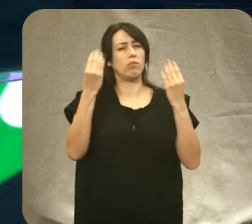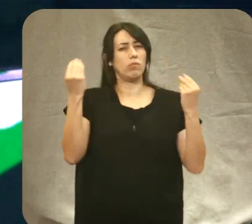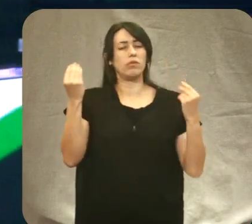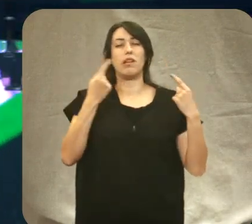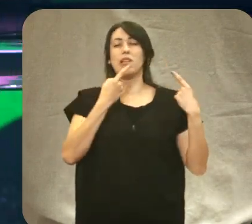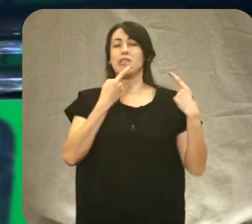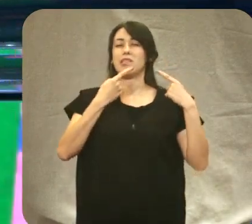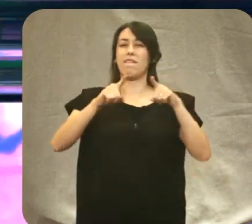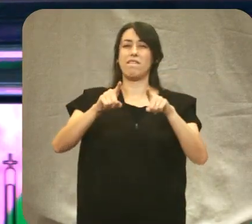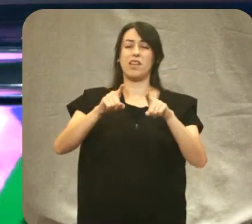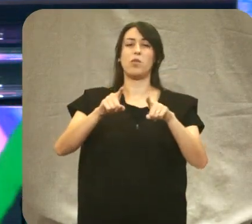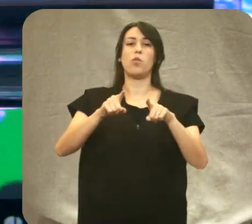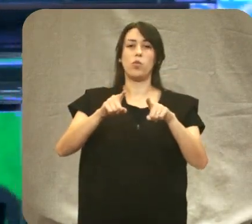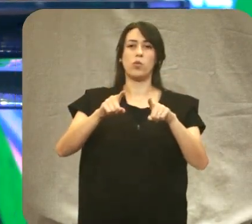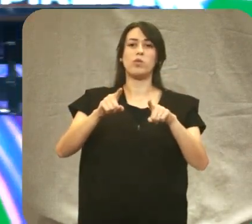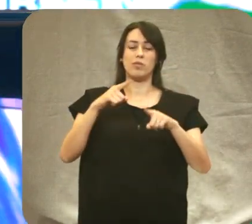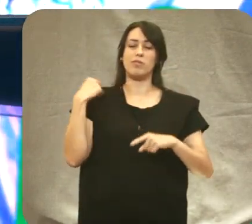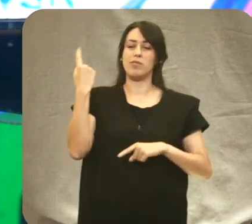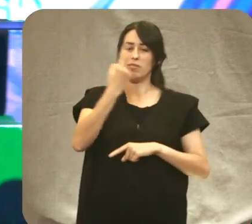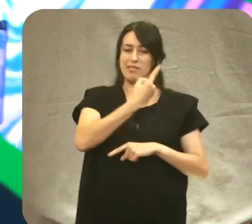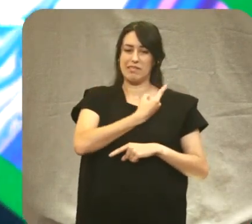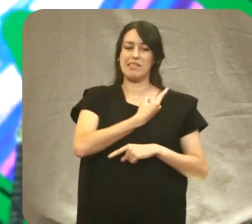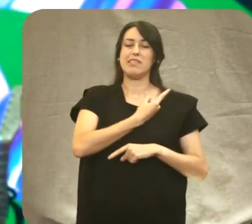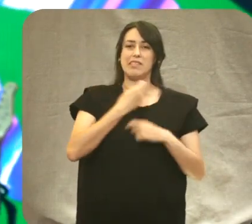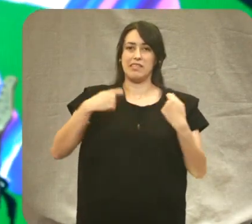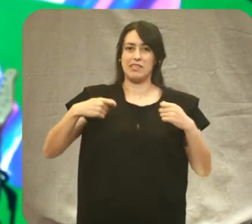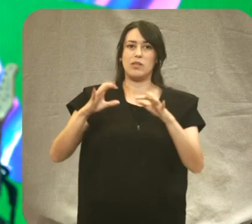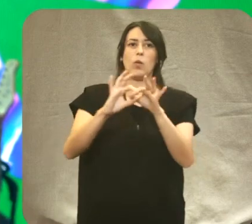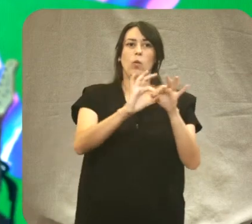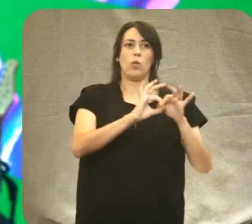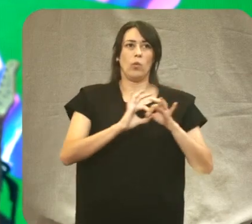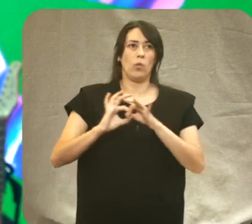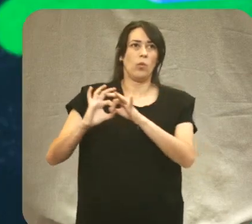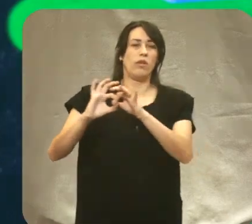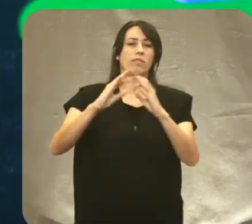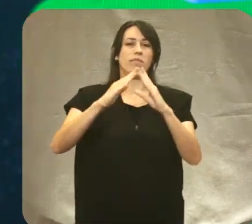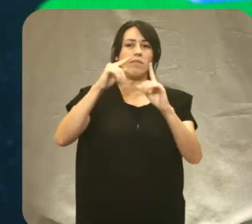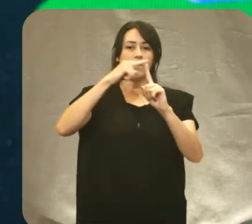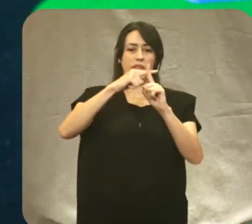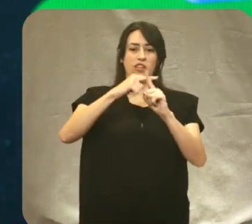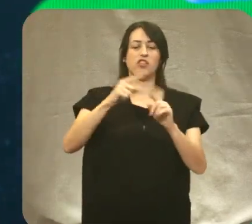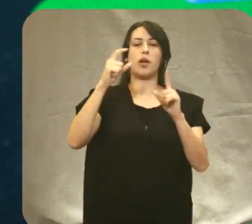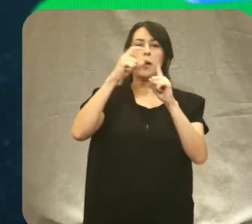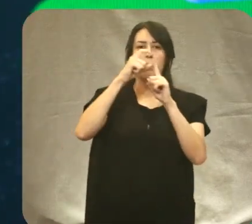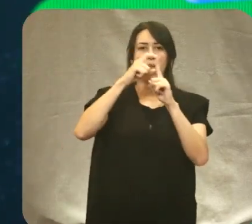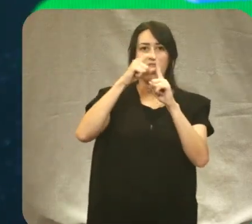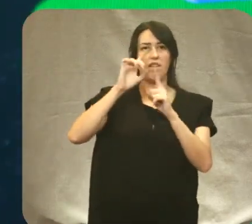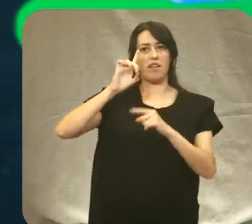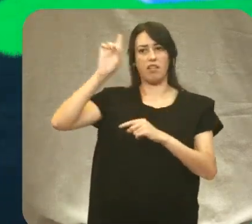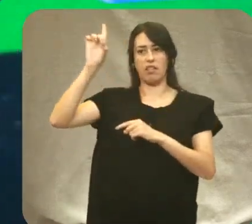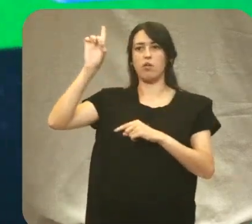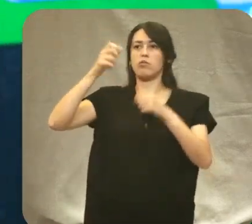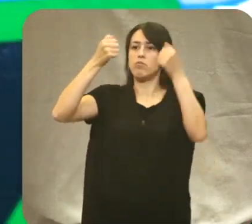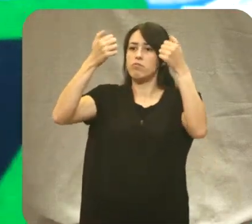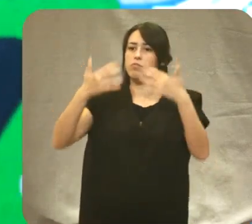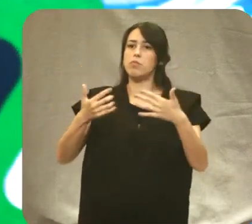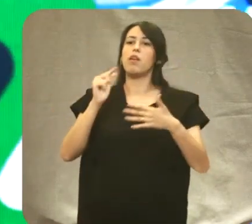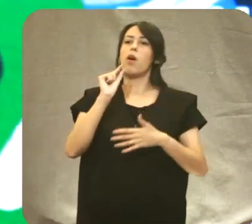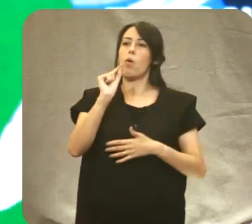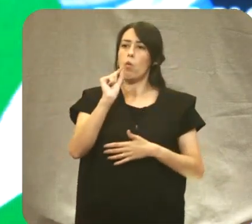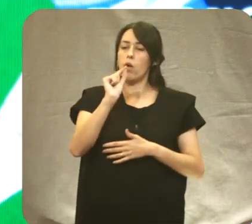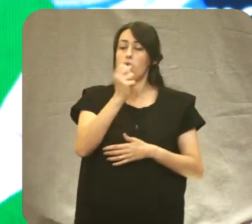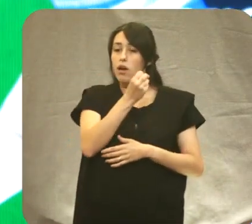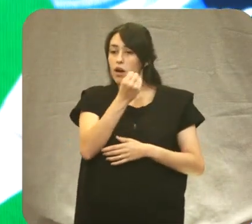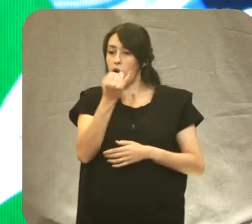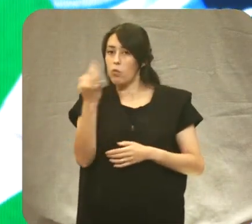que envolvem a unidade da igreja. A palavra de Deus vai nos apresentar nesse texto alguns princípios